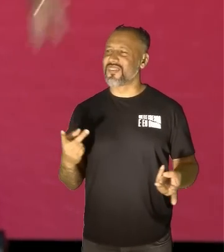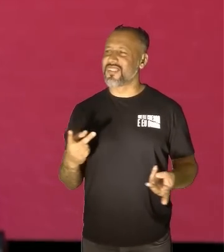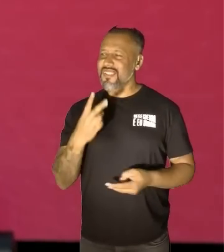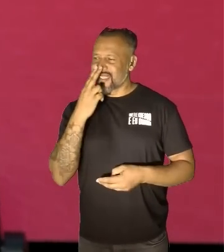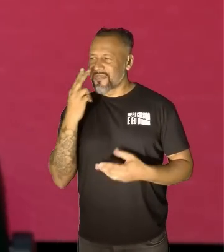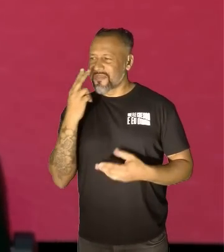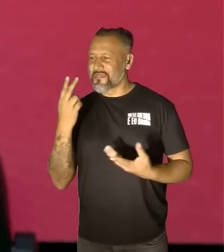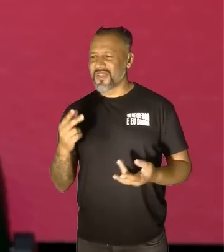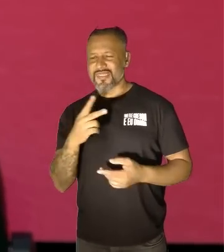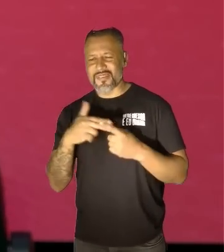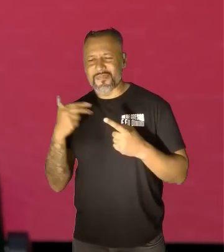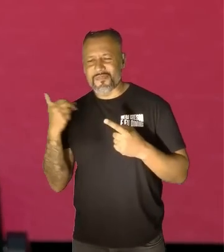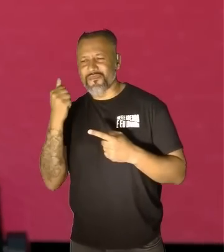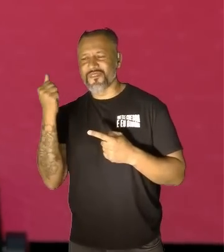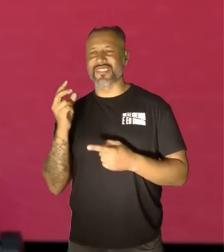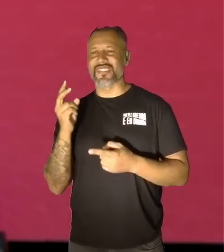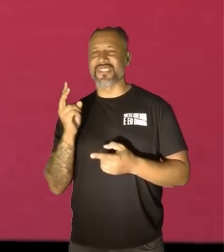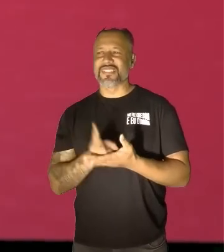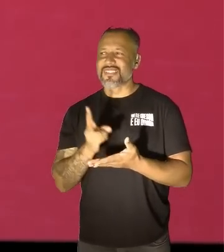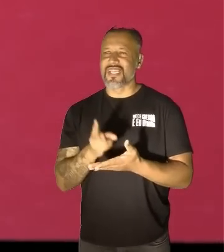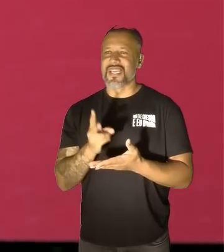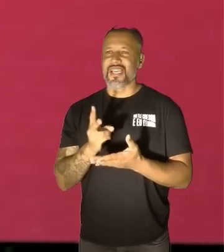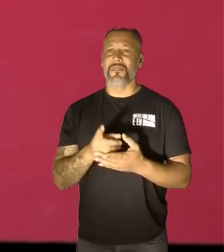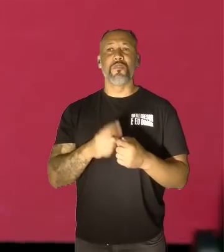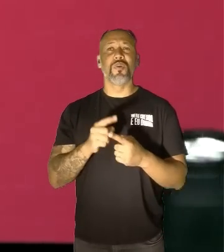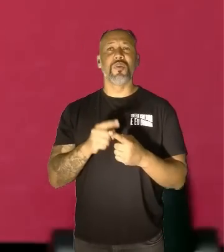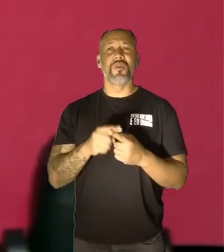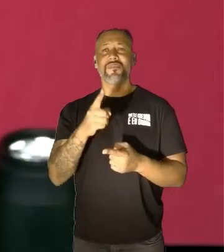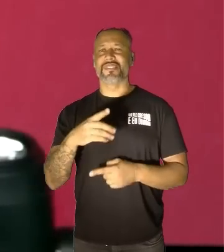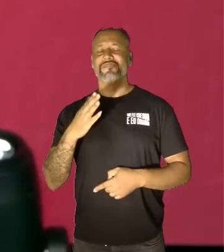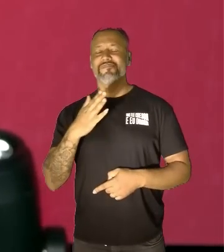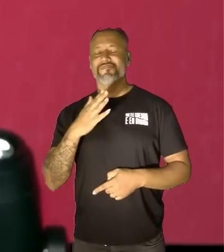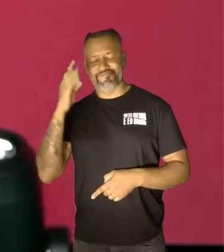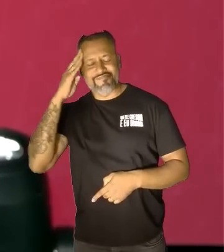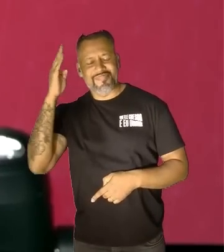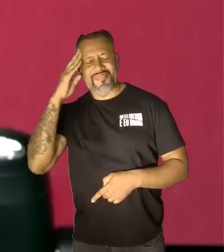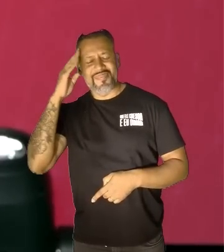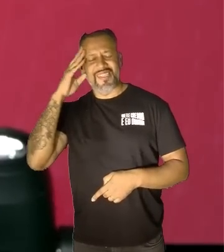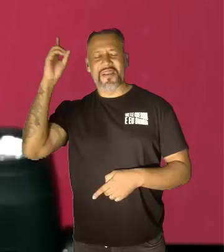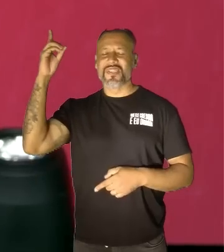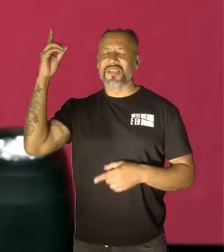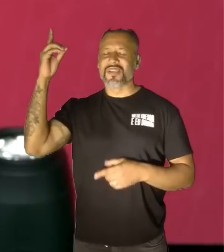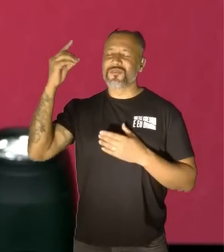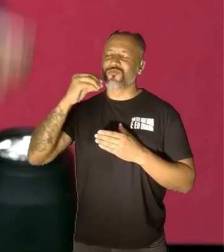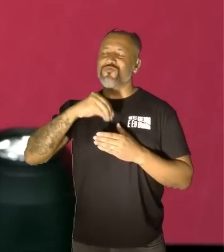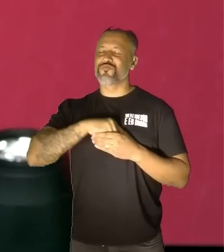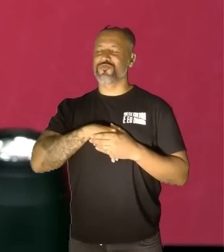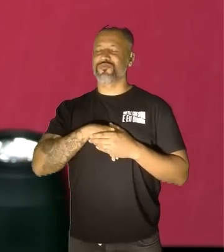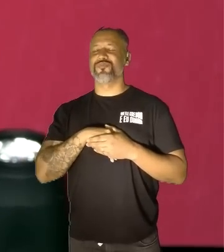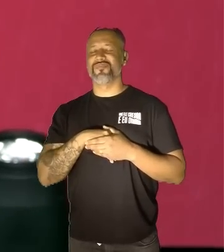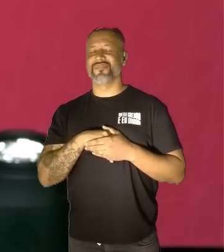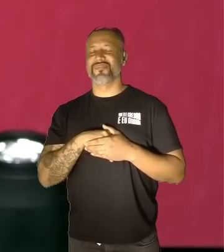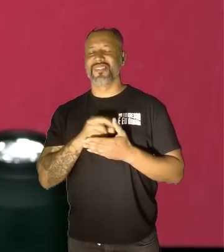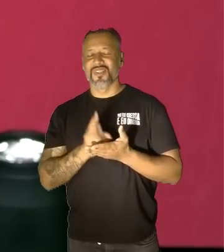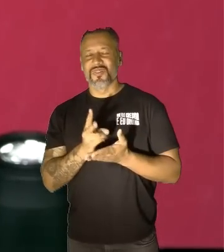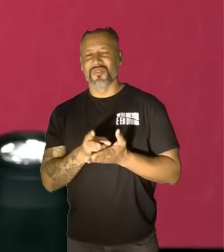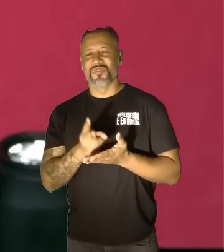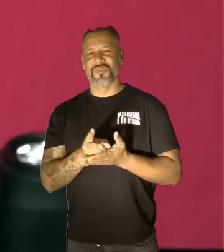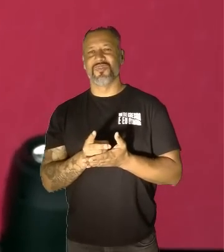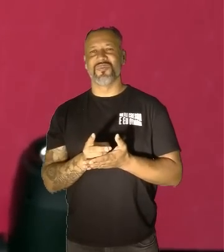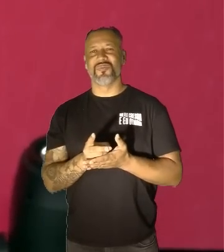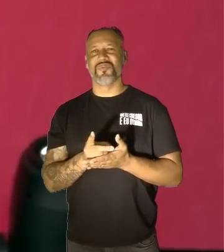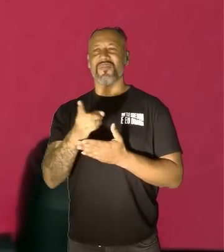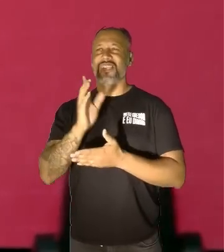tem crise, mas tua cara é de guerreiro. Você fala que está morrendo, mas todo culto está com a mão levantada, dizendo: santo,